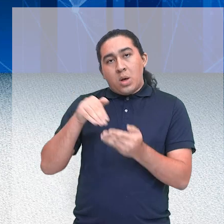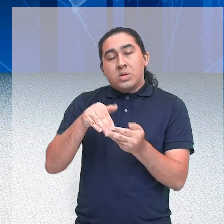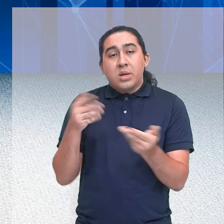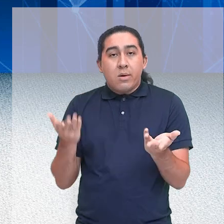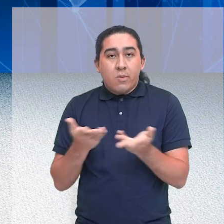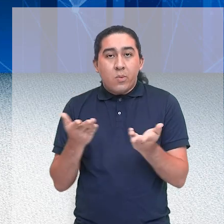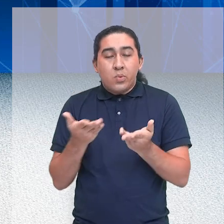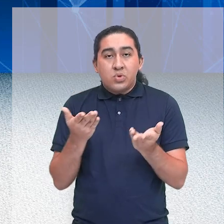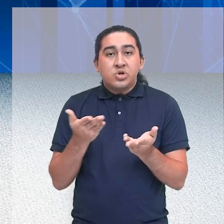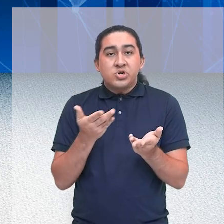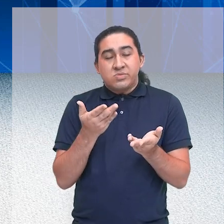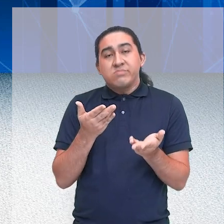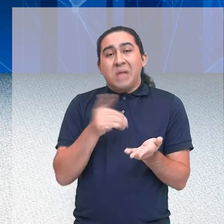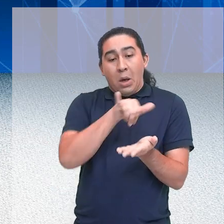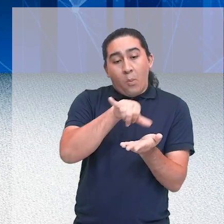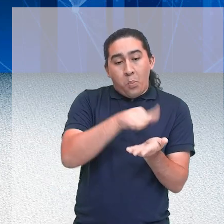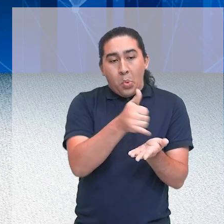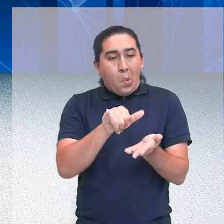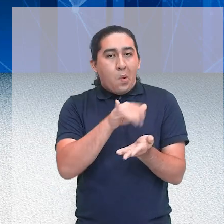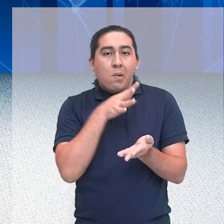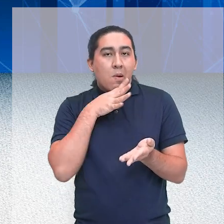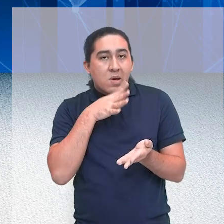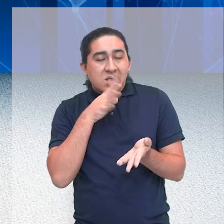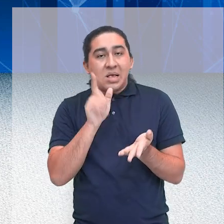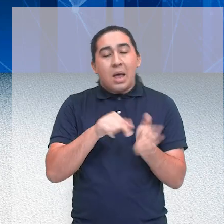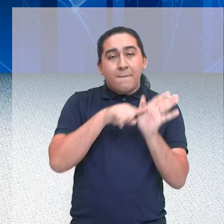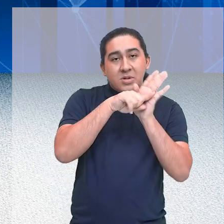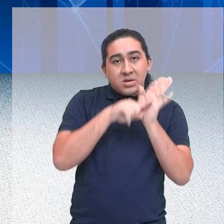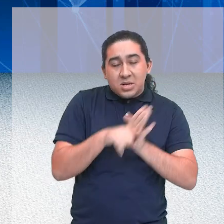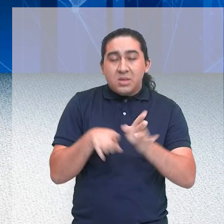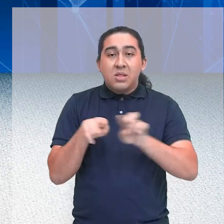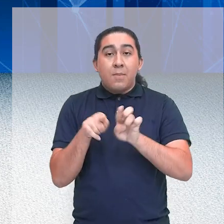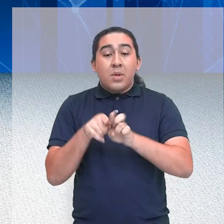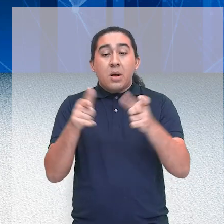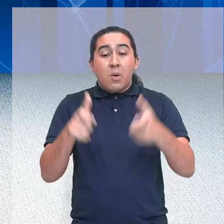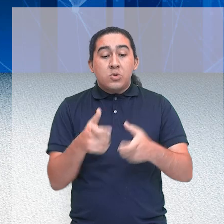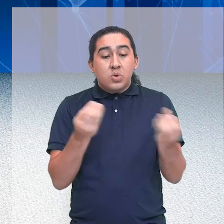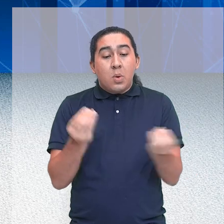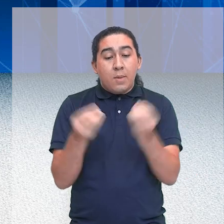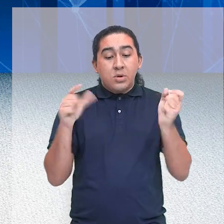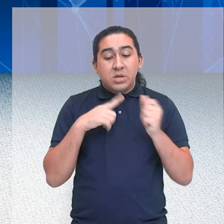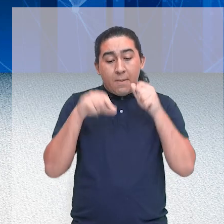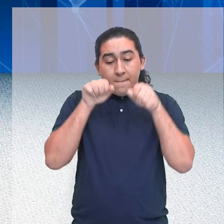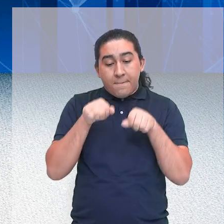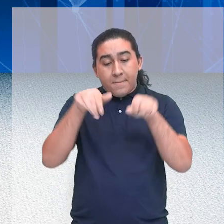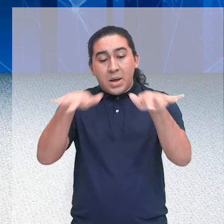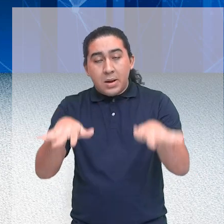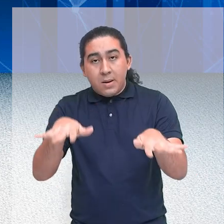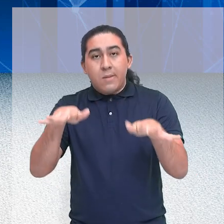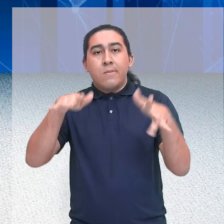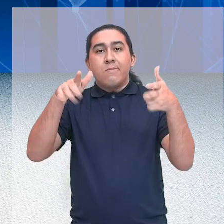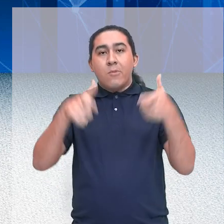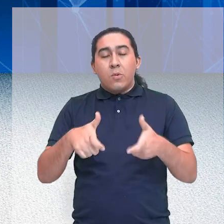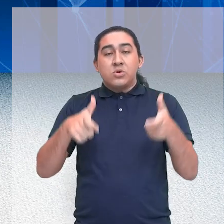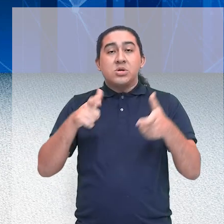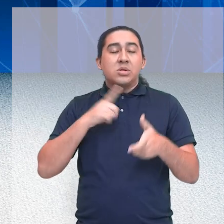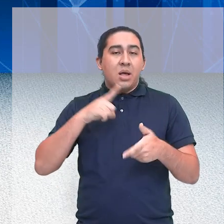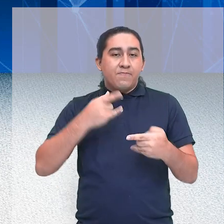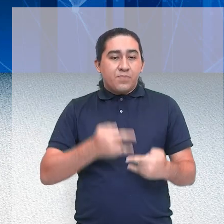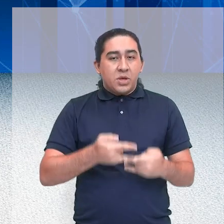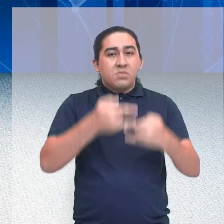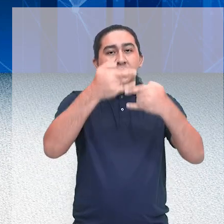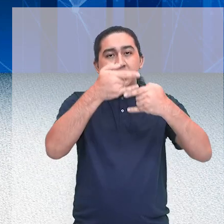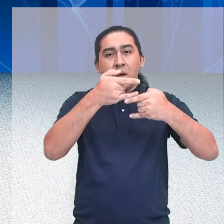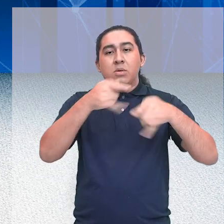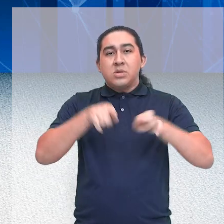os anos e como é que ela tem se expandido para outros locais também, né? Justamente através das transmissões que são